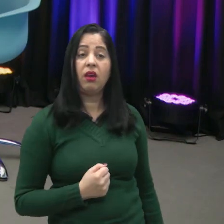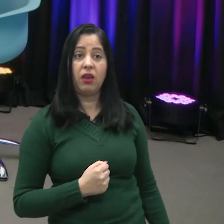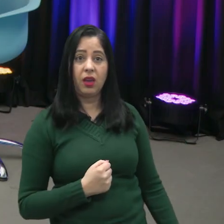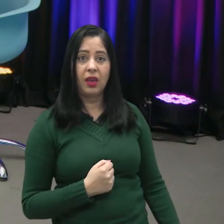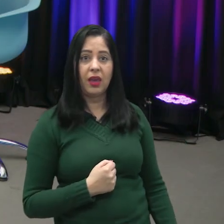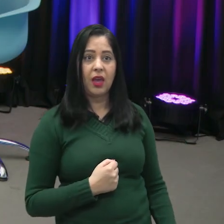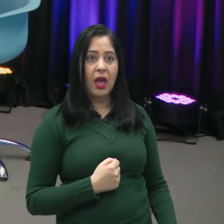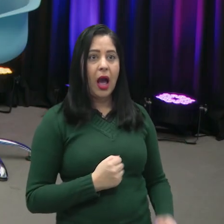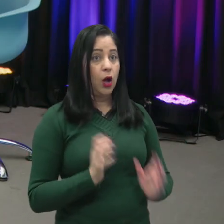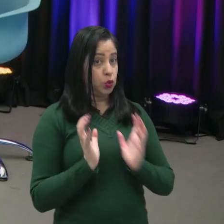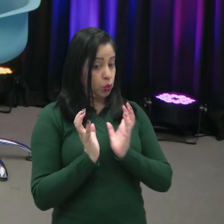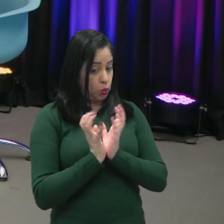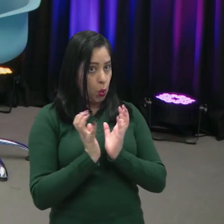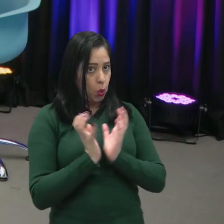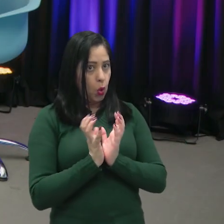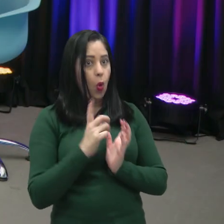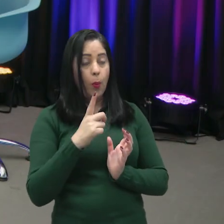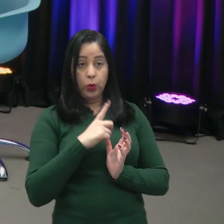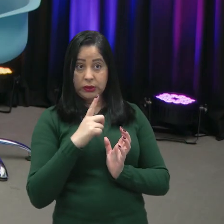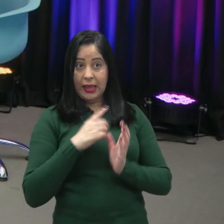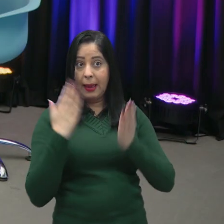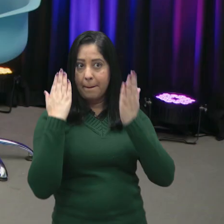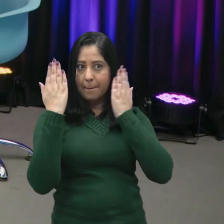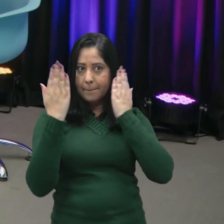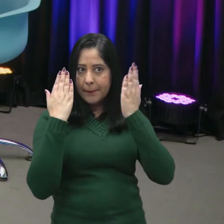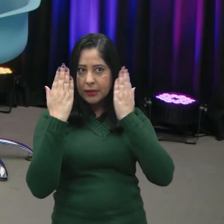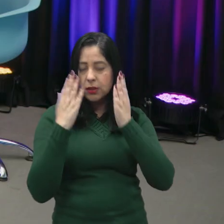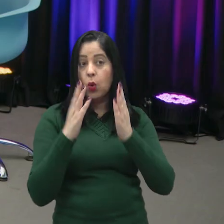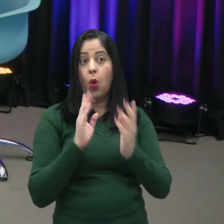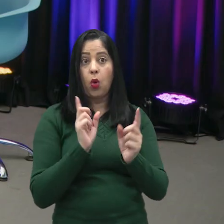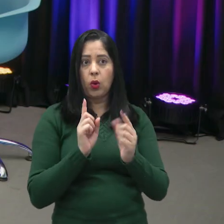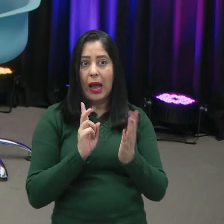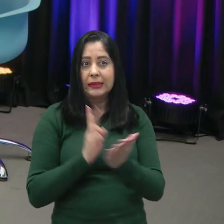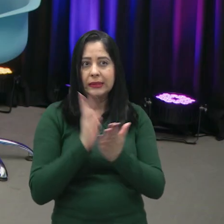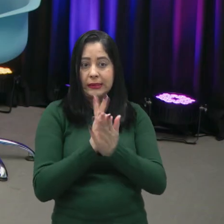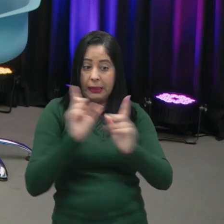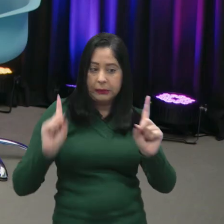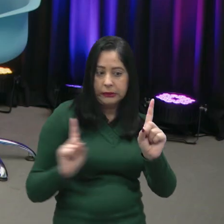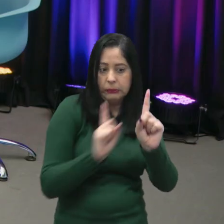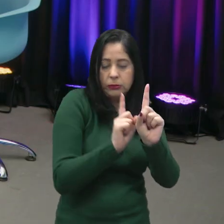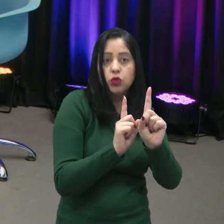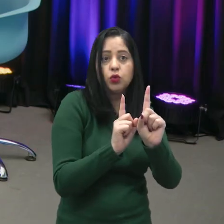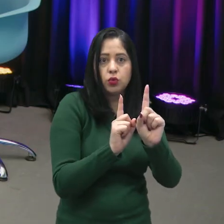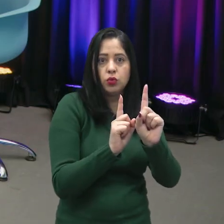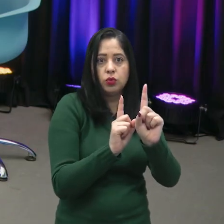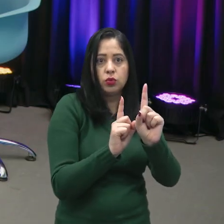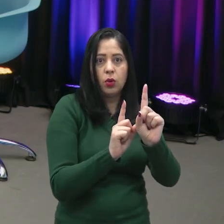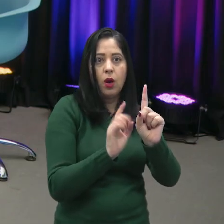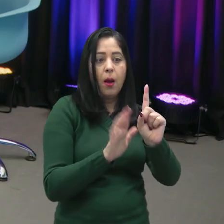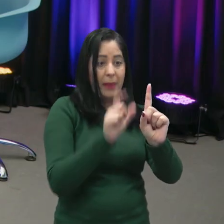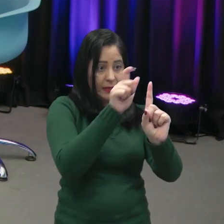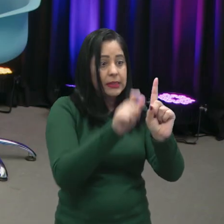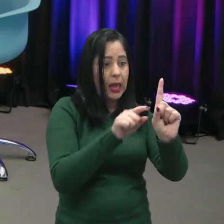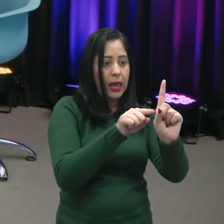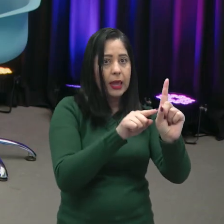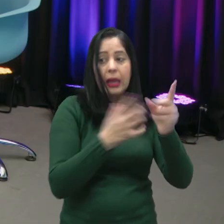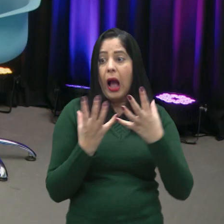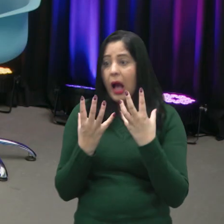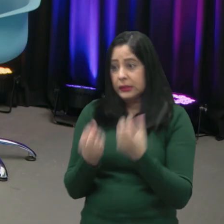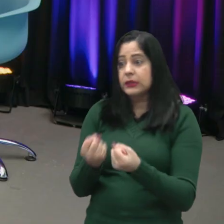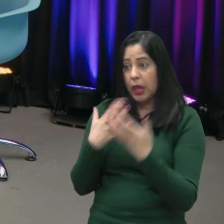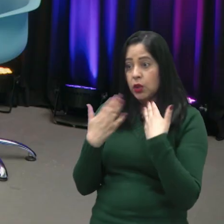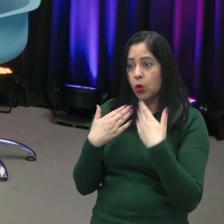nossa equipe tem uma psicóloga que atua para todas as modalidades nos jogos. E ele se